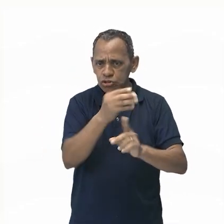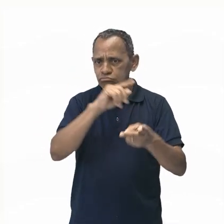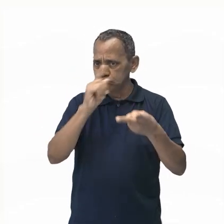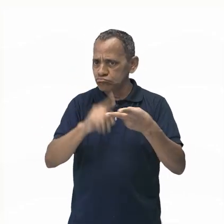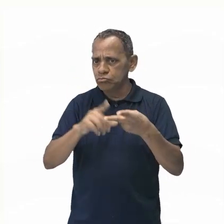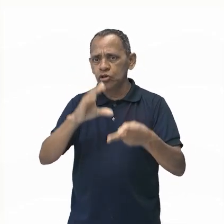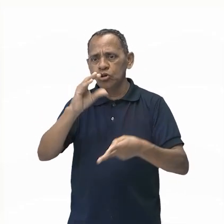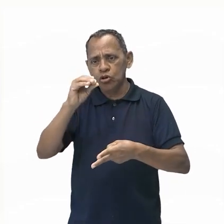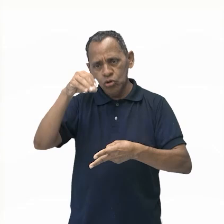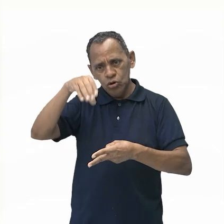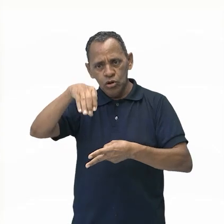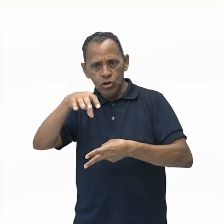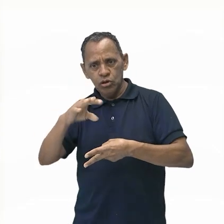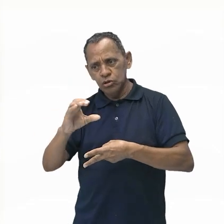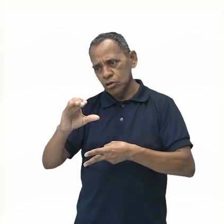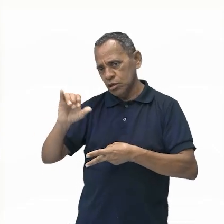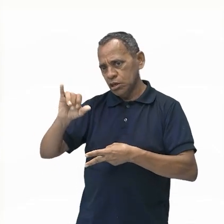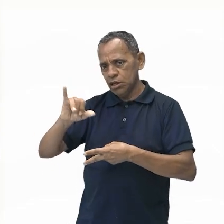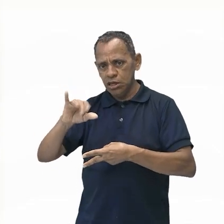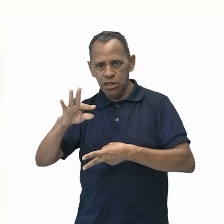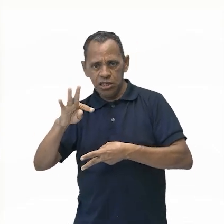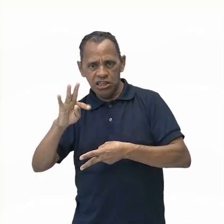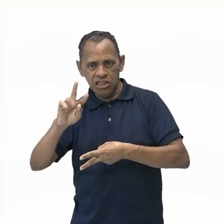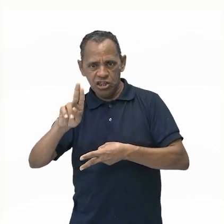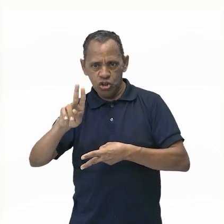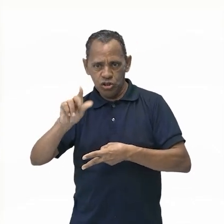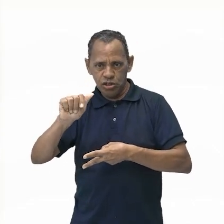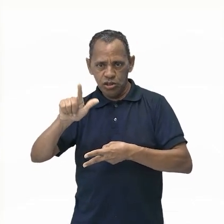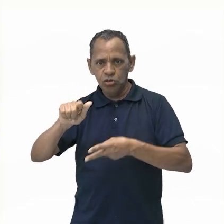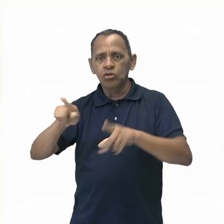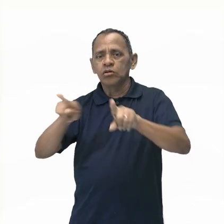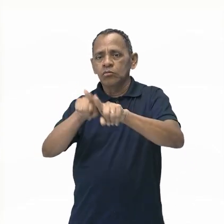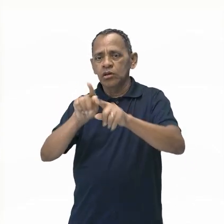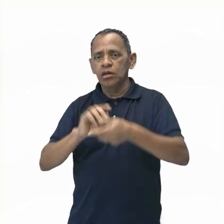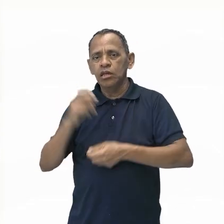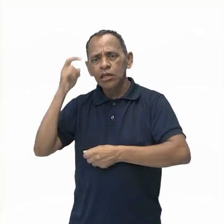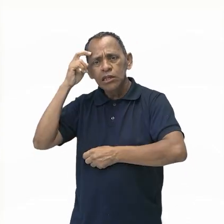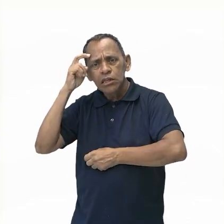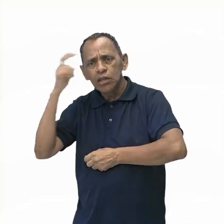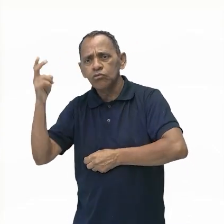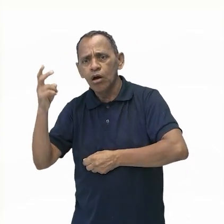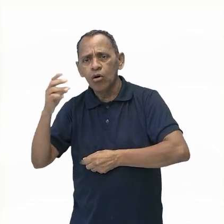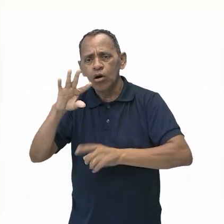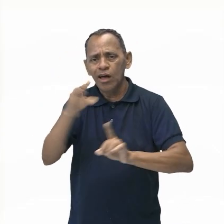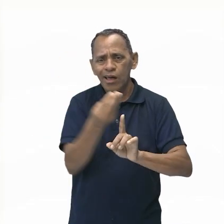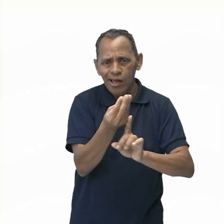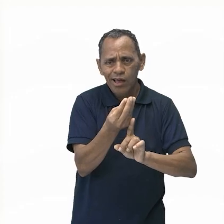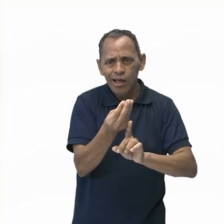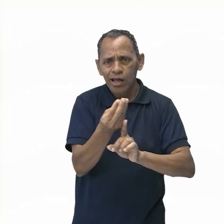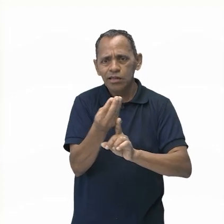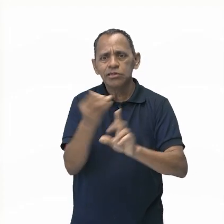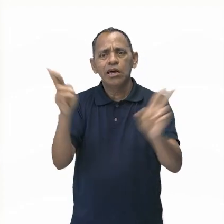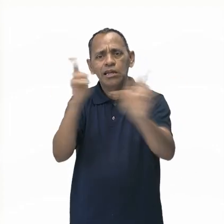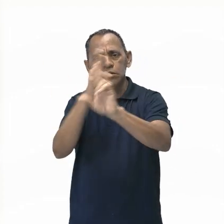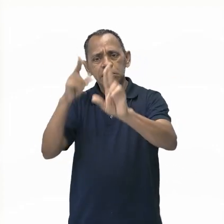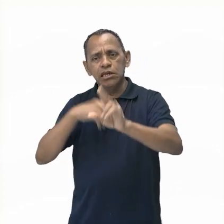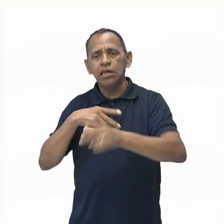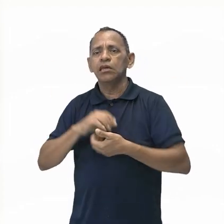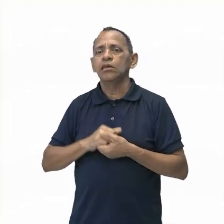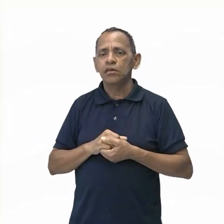E o processo intelectual. A arte conceitual é muitas vezes associada a uma reflexão